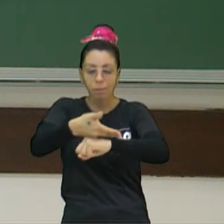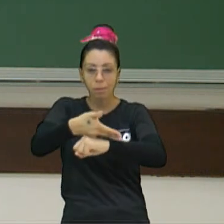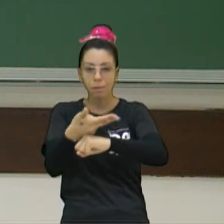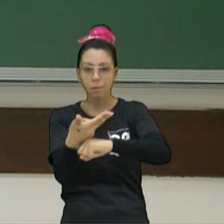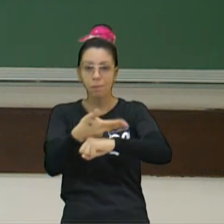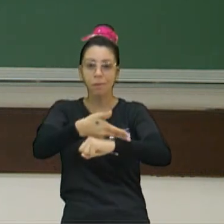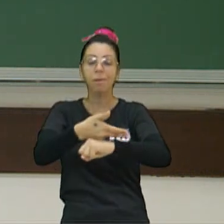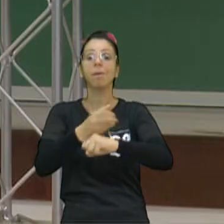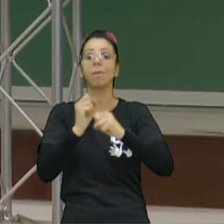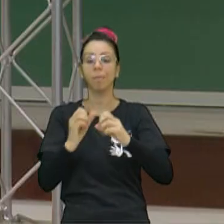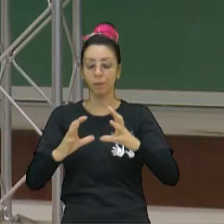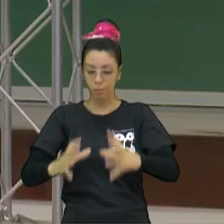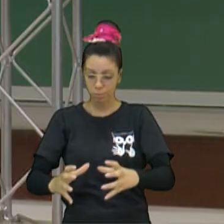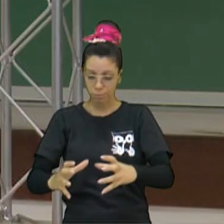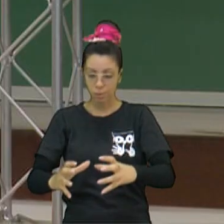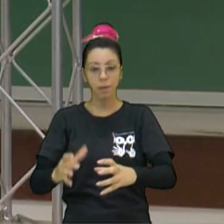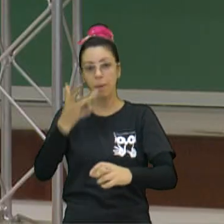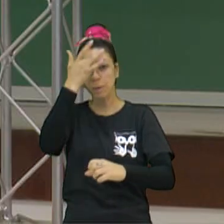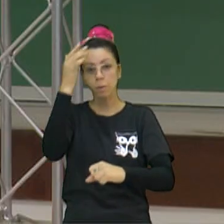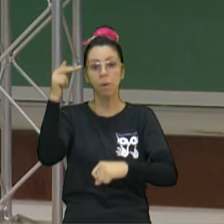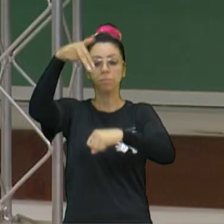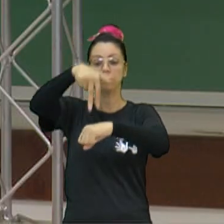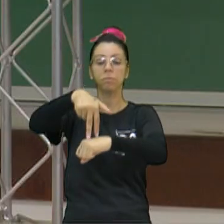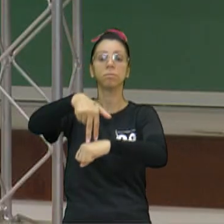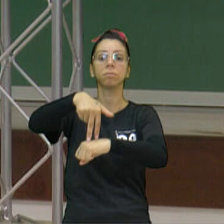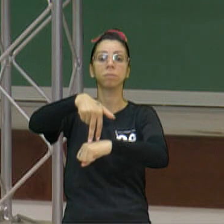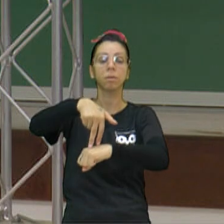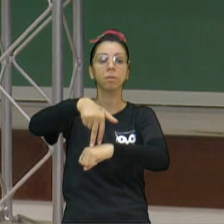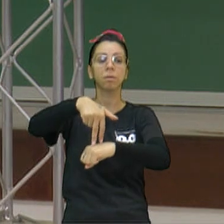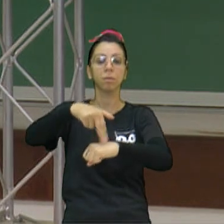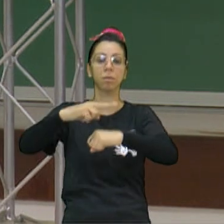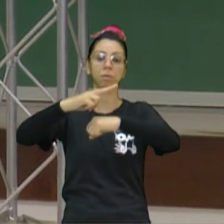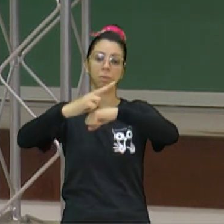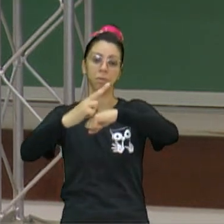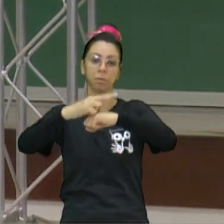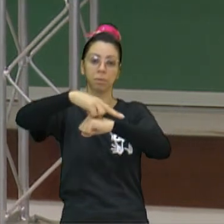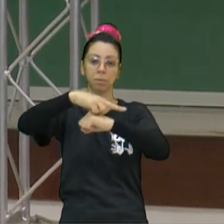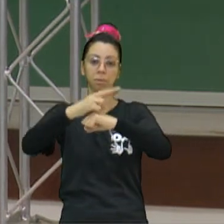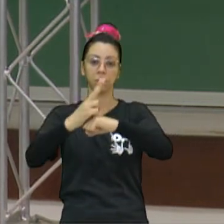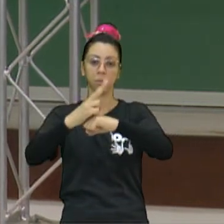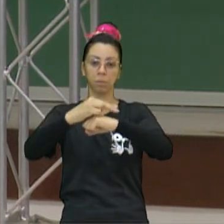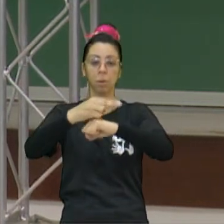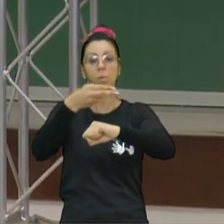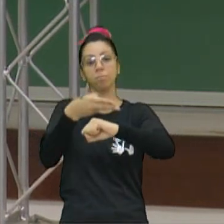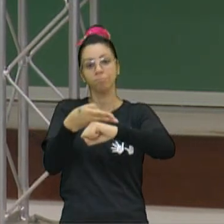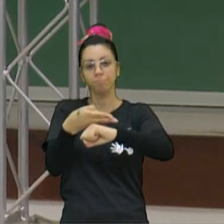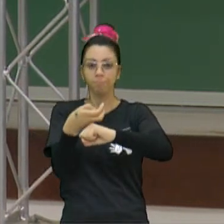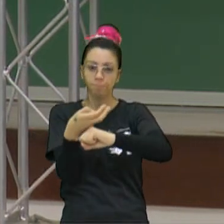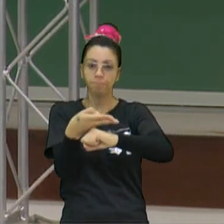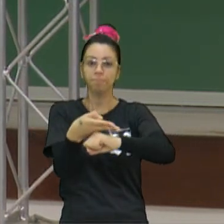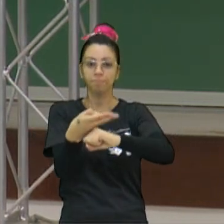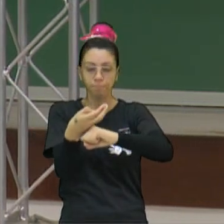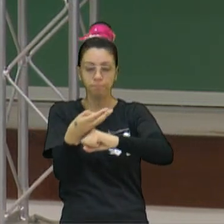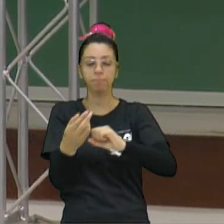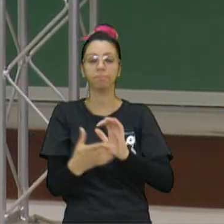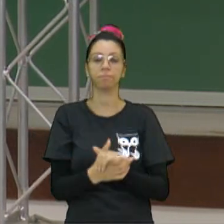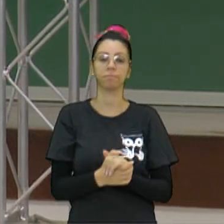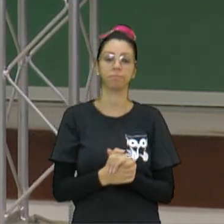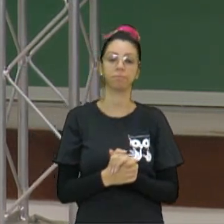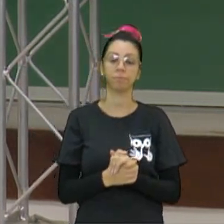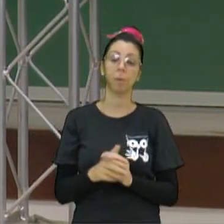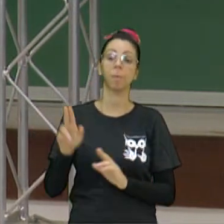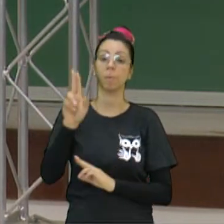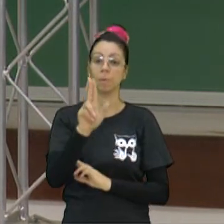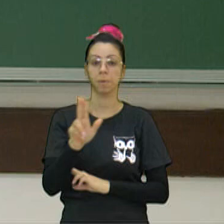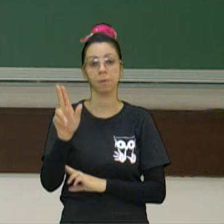colocada no chão, a pessoa subir em cima da bola, tentar trabalhar equilíbrio em cima dessa bola. Então, todos os exercícios do Pilates utilizando a